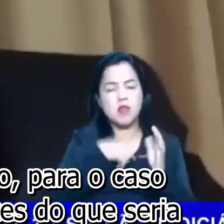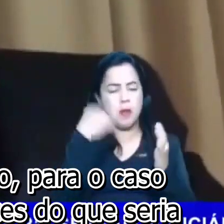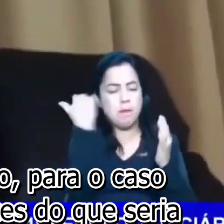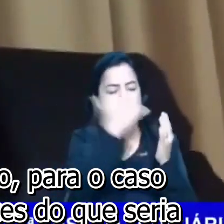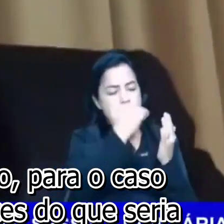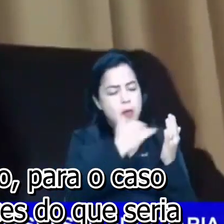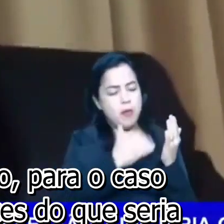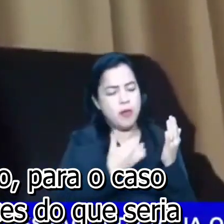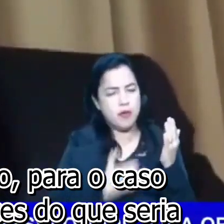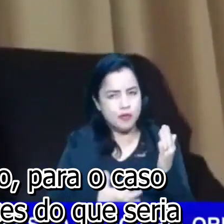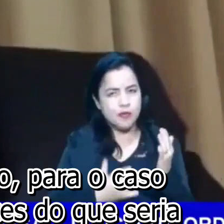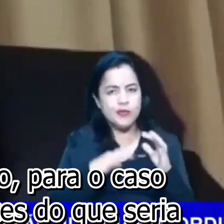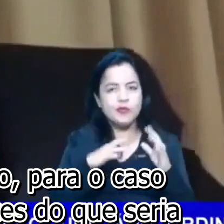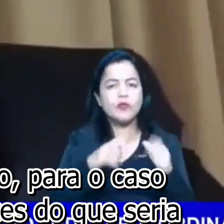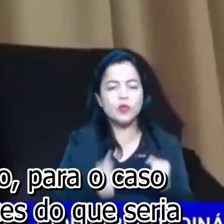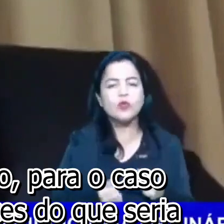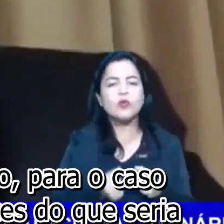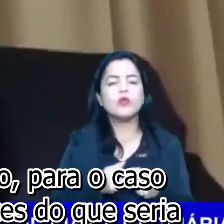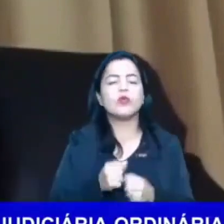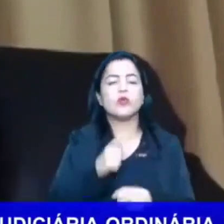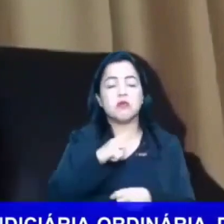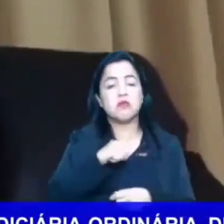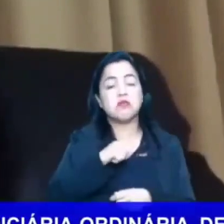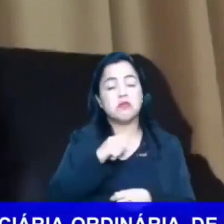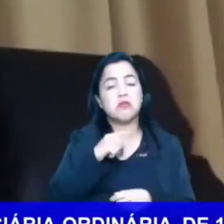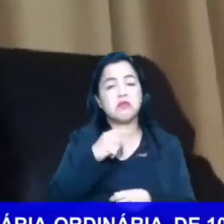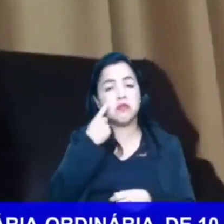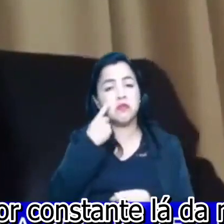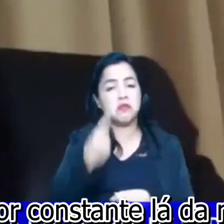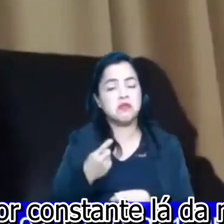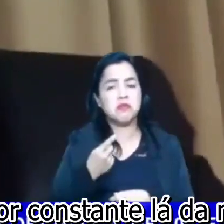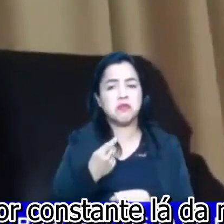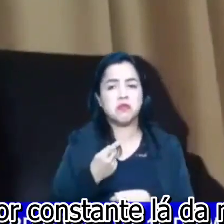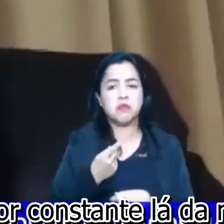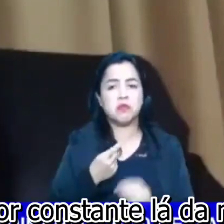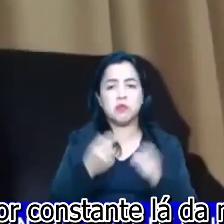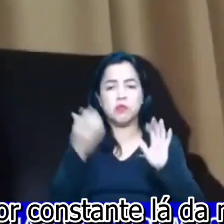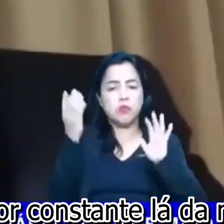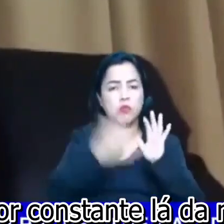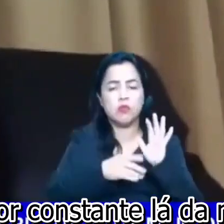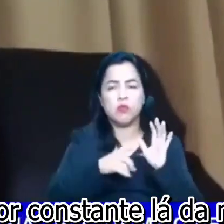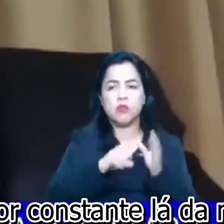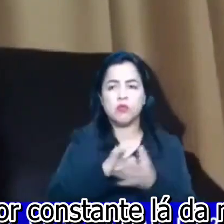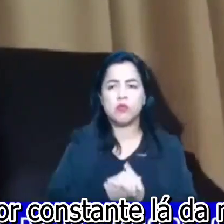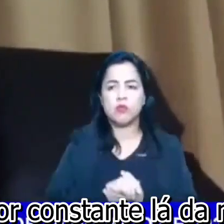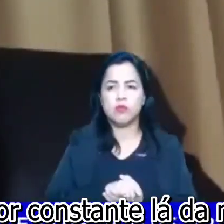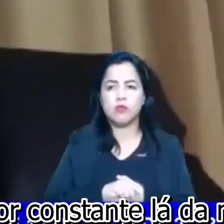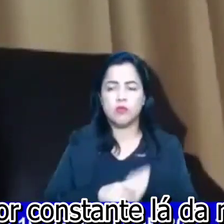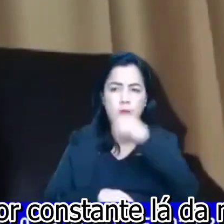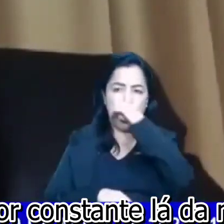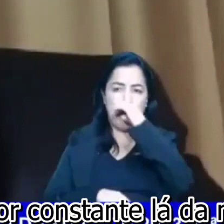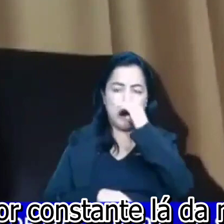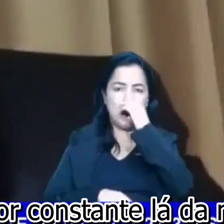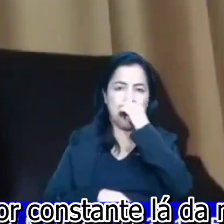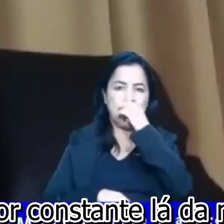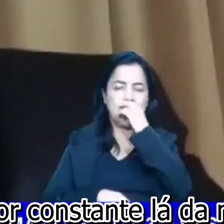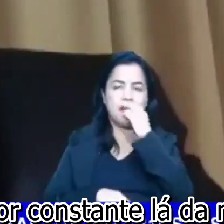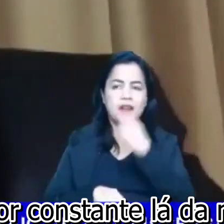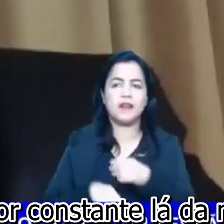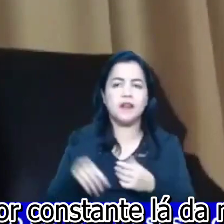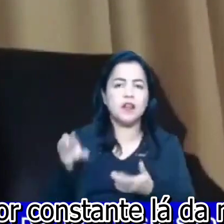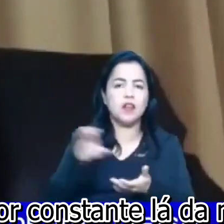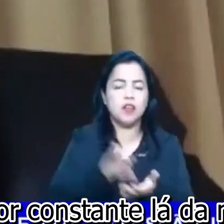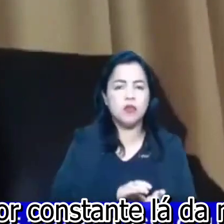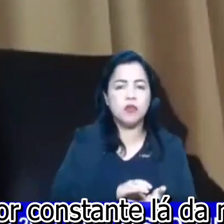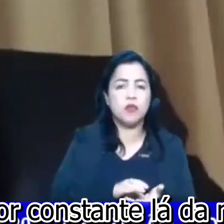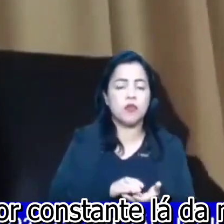muito divergentes do que seria razoável, do que seria devido. Eles não comprovaram que o valor constante